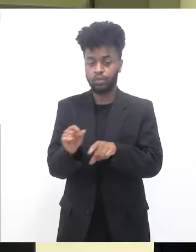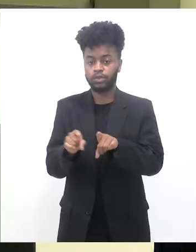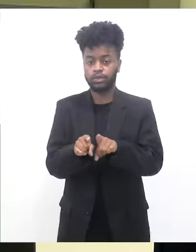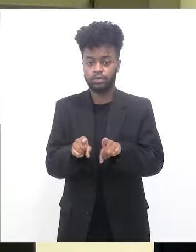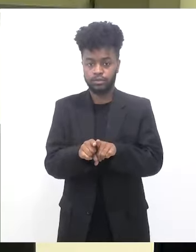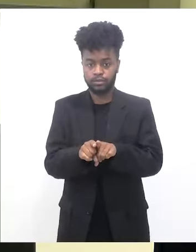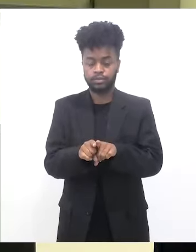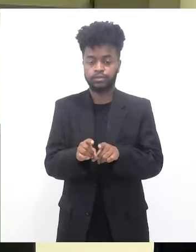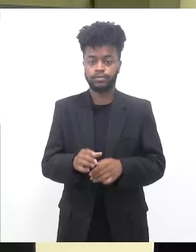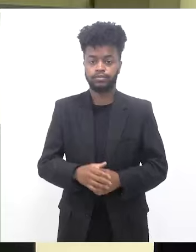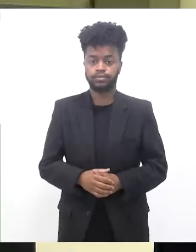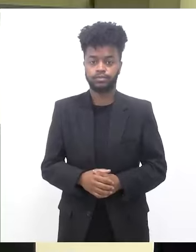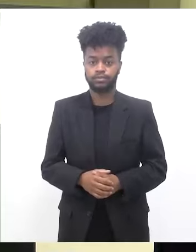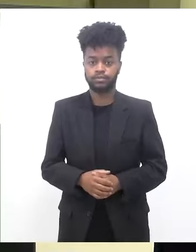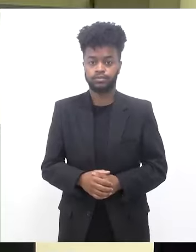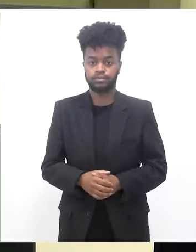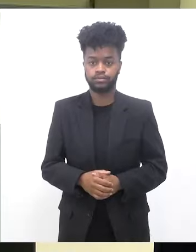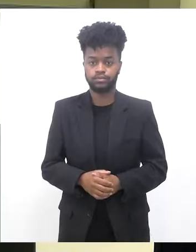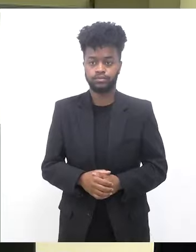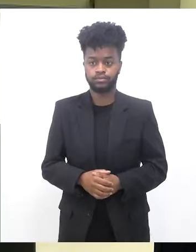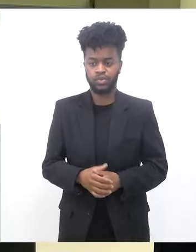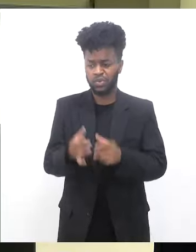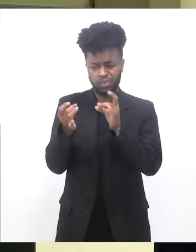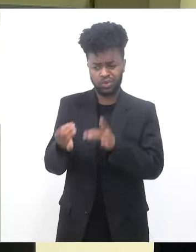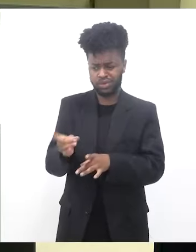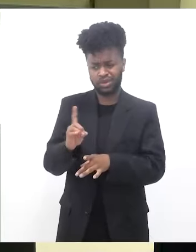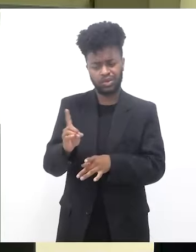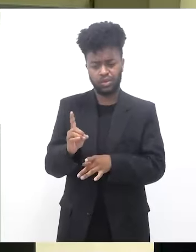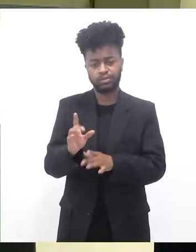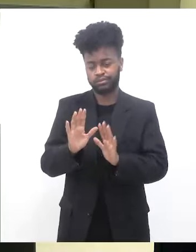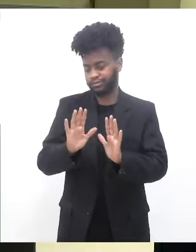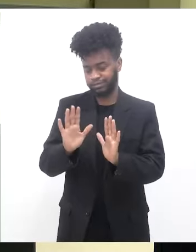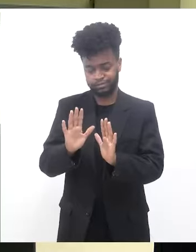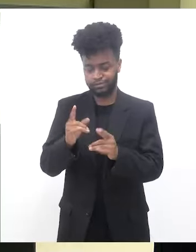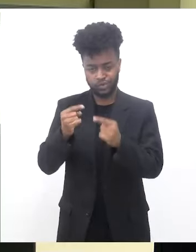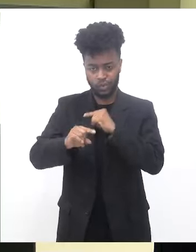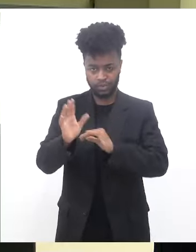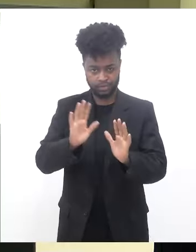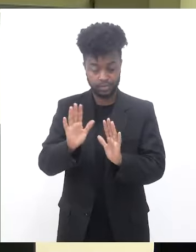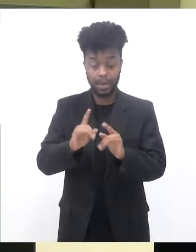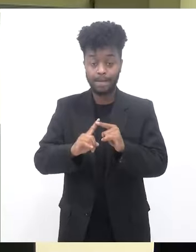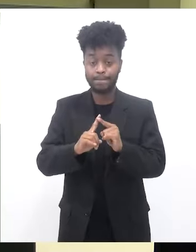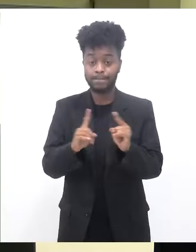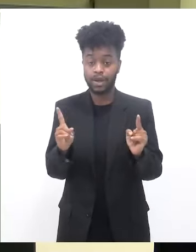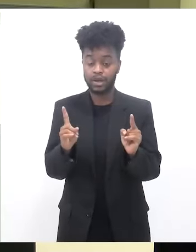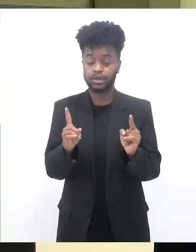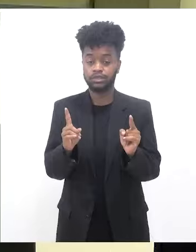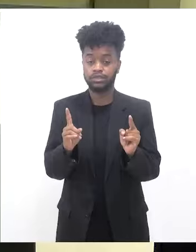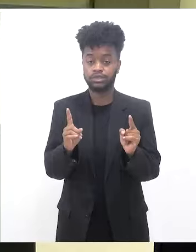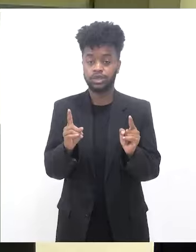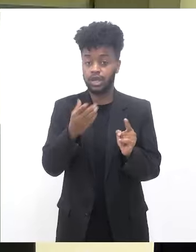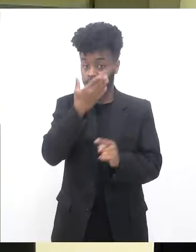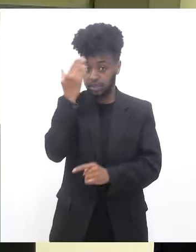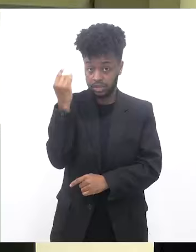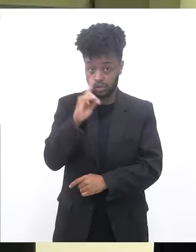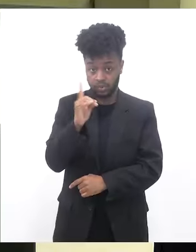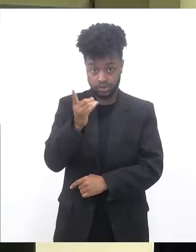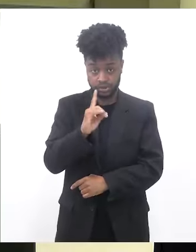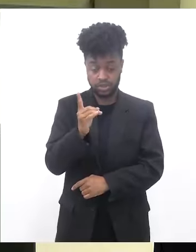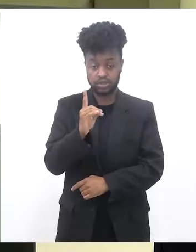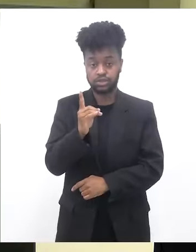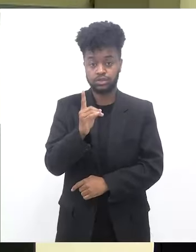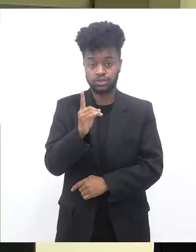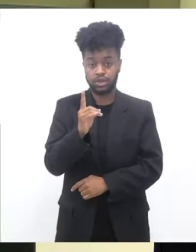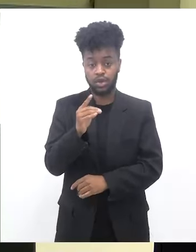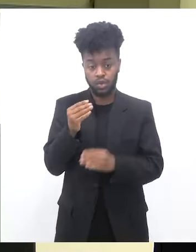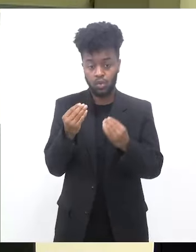não deixe de deixar, é ótimo, né? Essa aí não cabe, mas não esqueça de